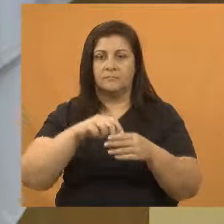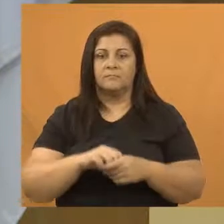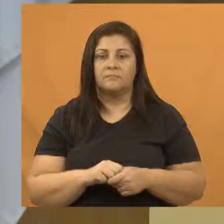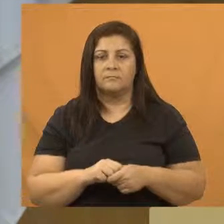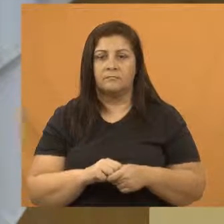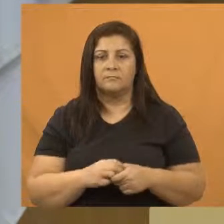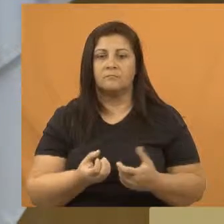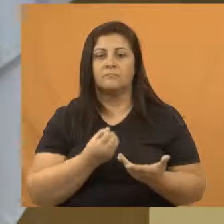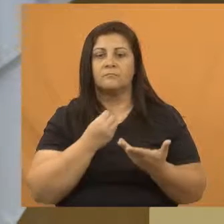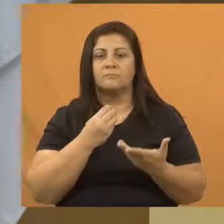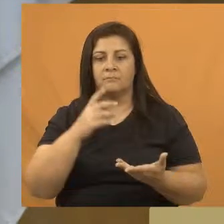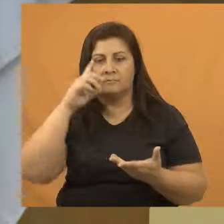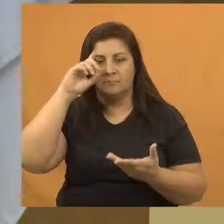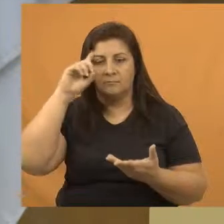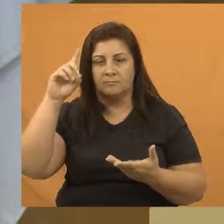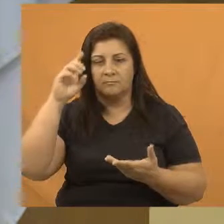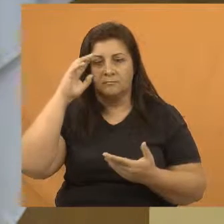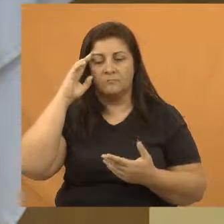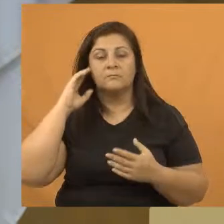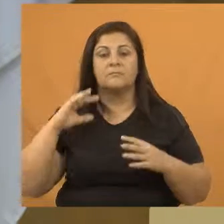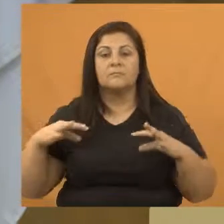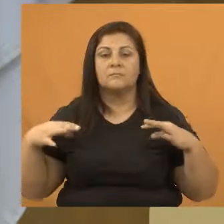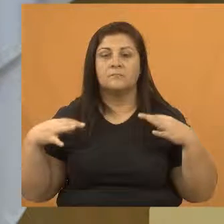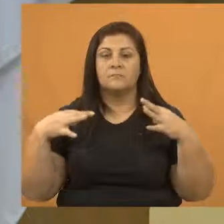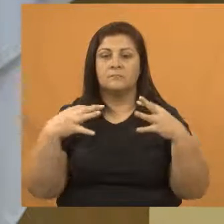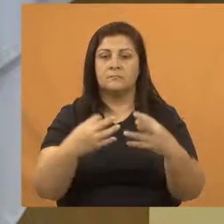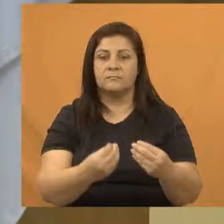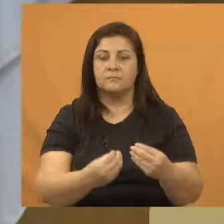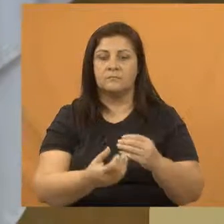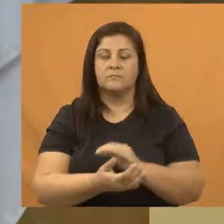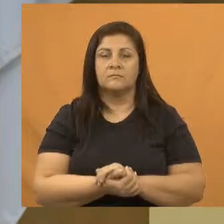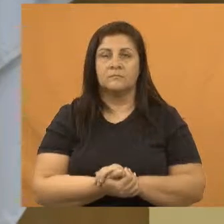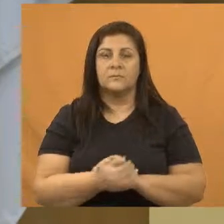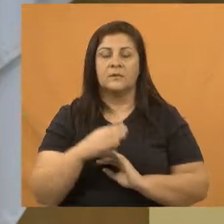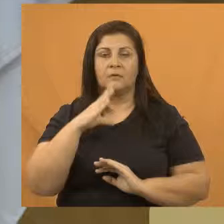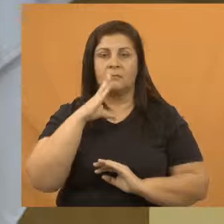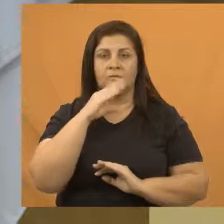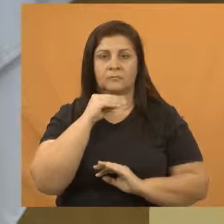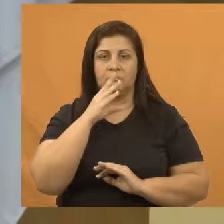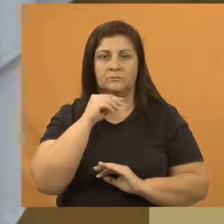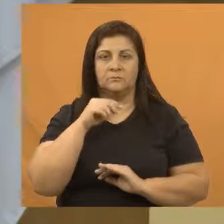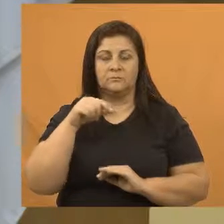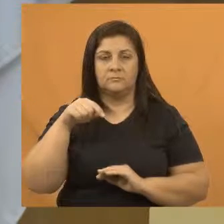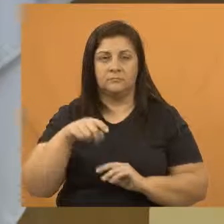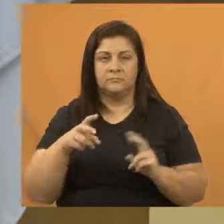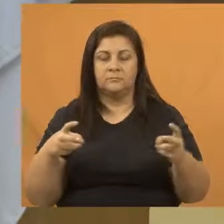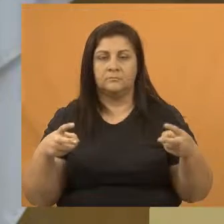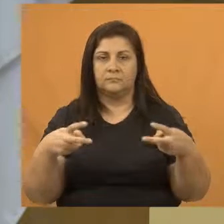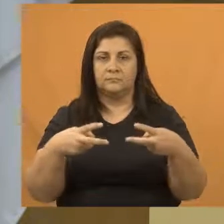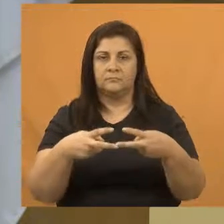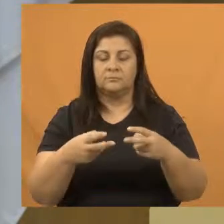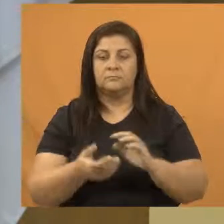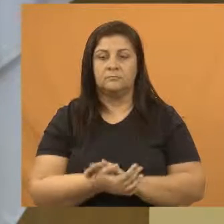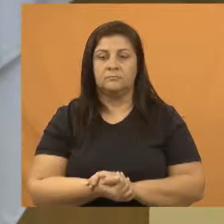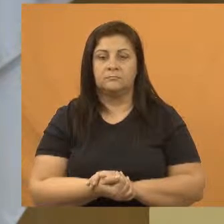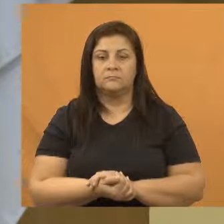Bom dia. Bom dia a todos, funcionários aqui da casa. Bom